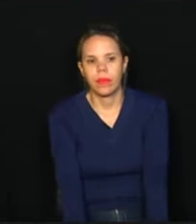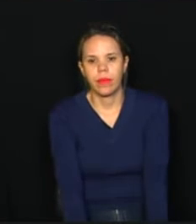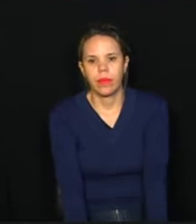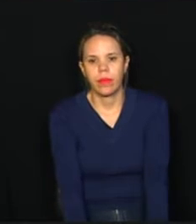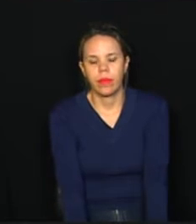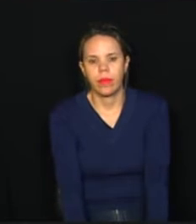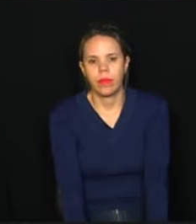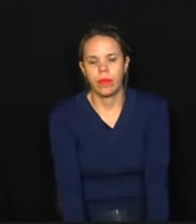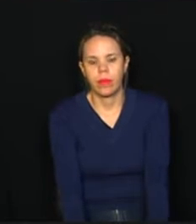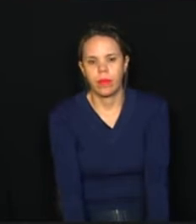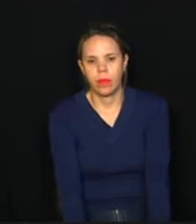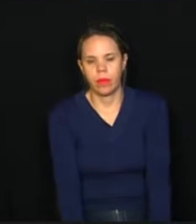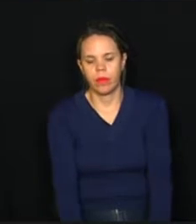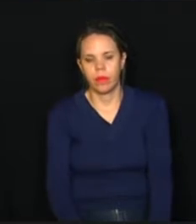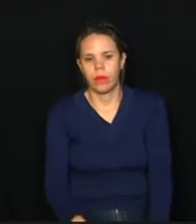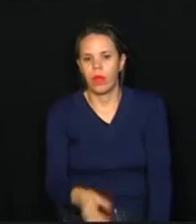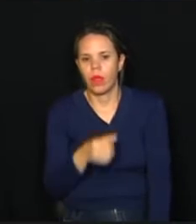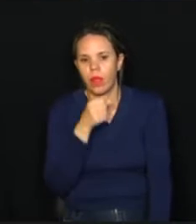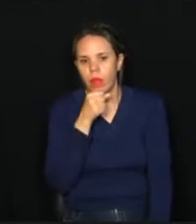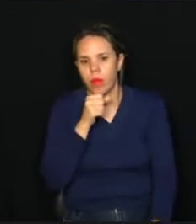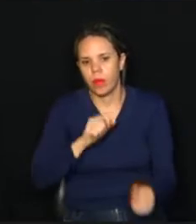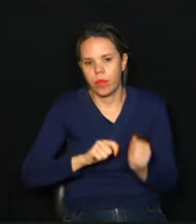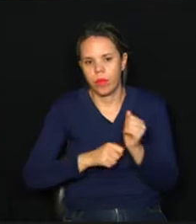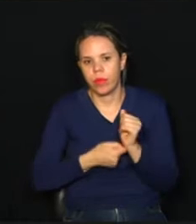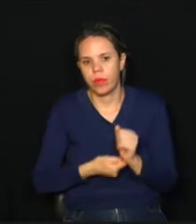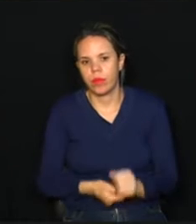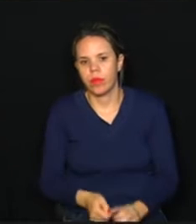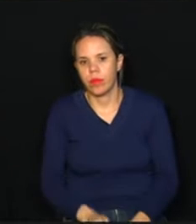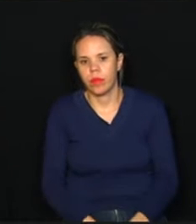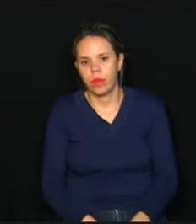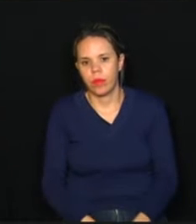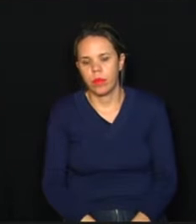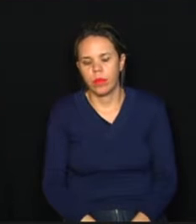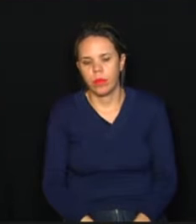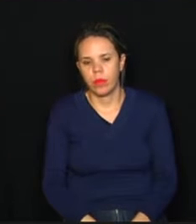Ondino, acho que ainda está com o microfone mutado.